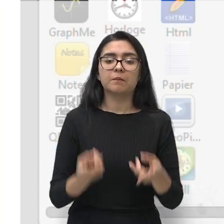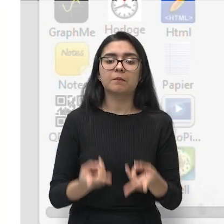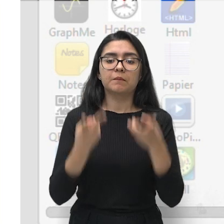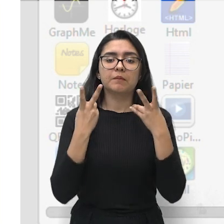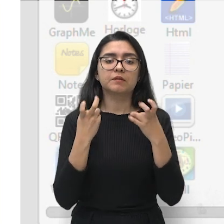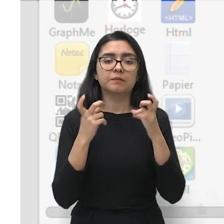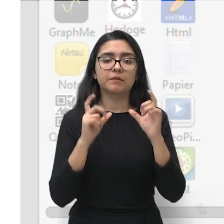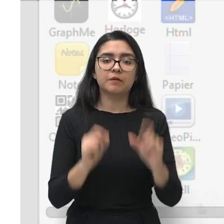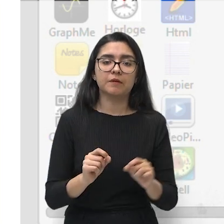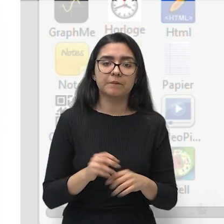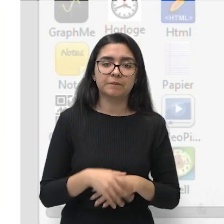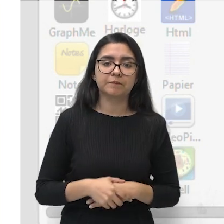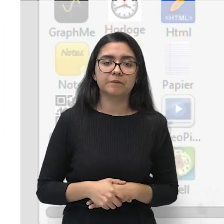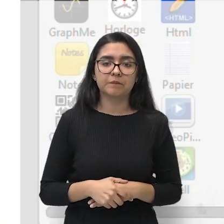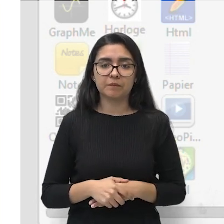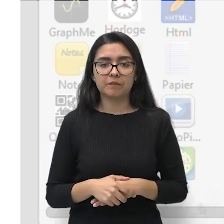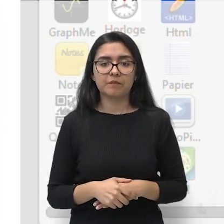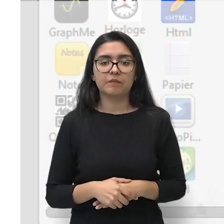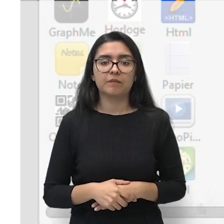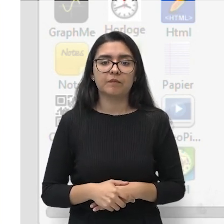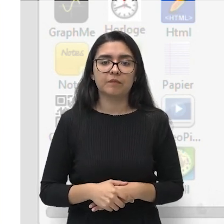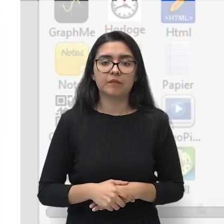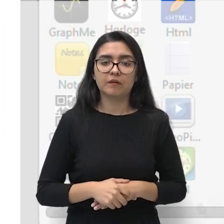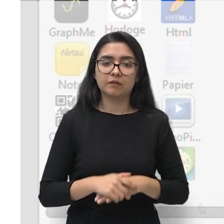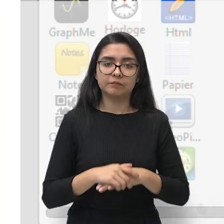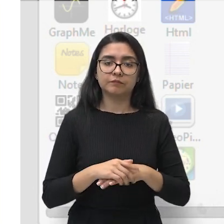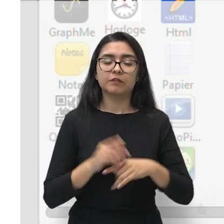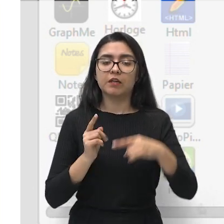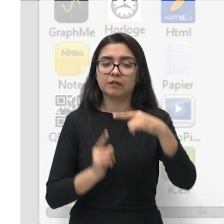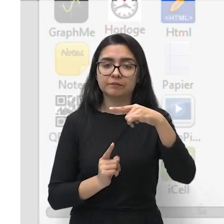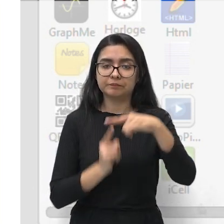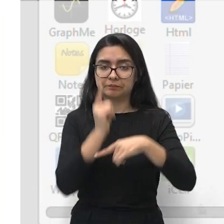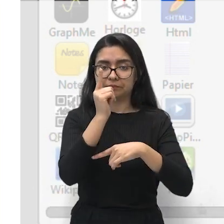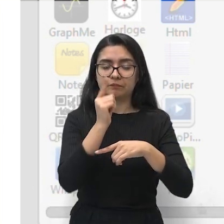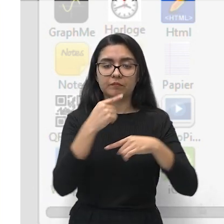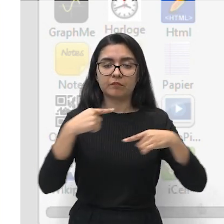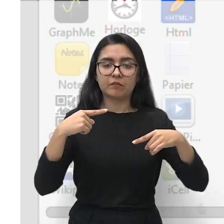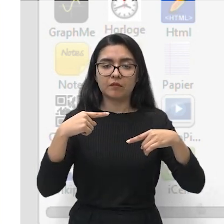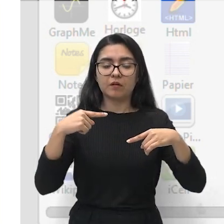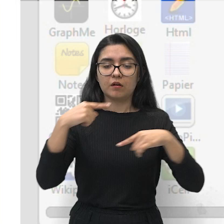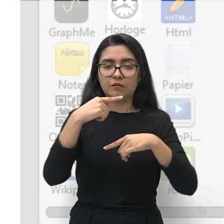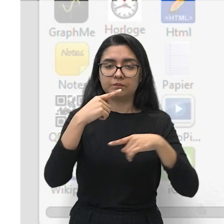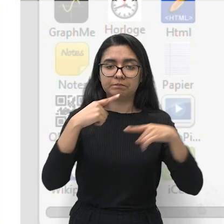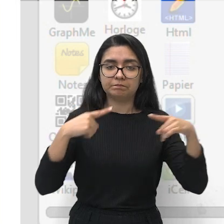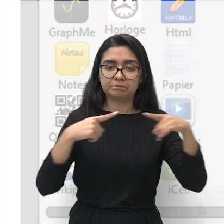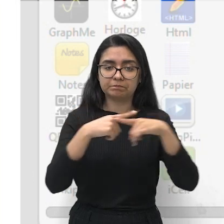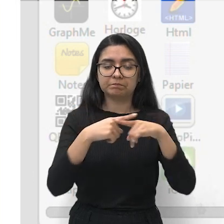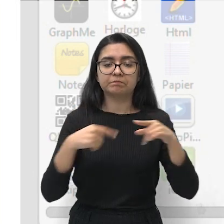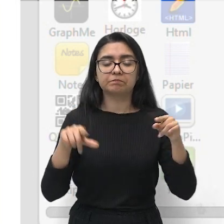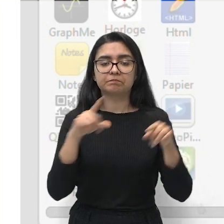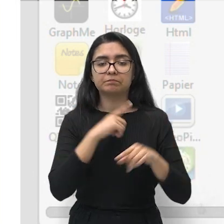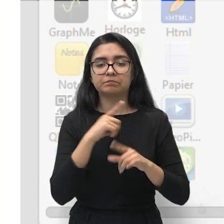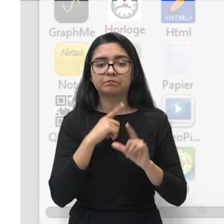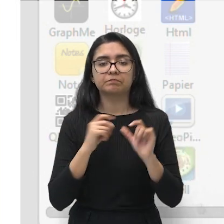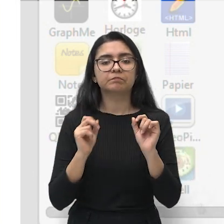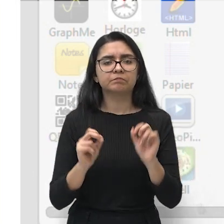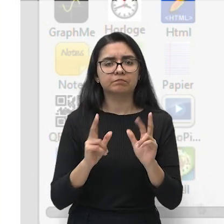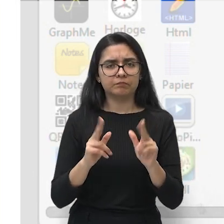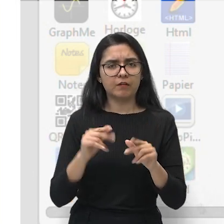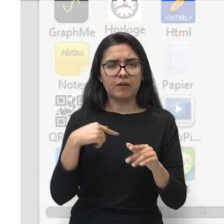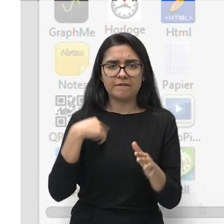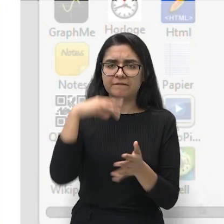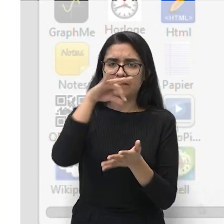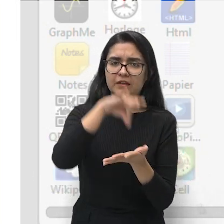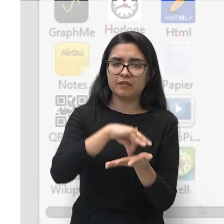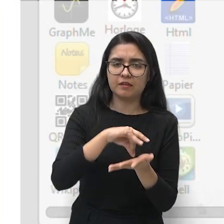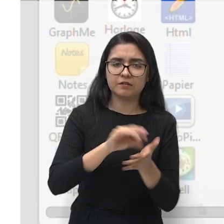esse segmento de reta criado, que é perpendicular ao primeiro dado, dividiu o segmento dado em duas partes iguais. Será que isso é